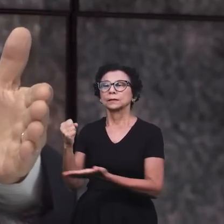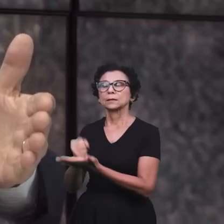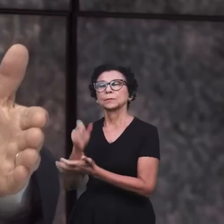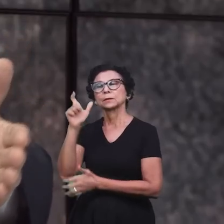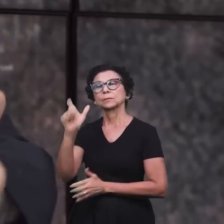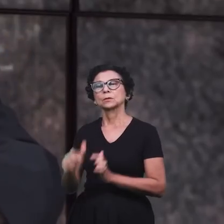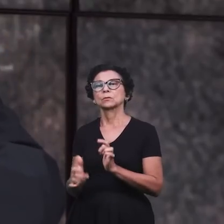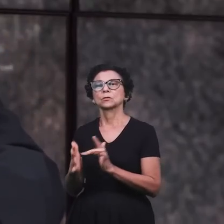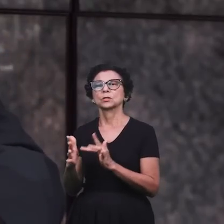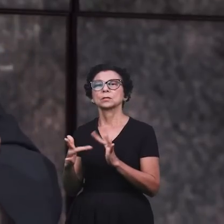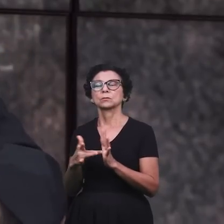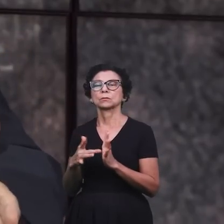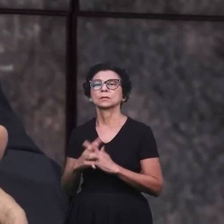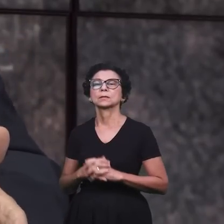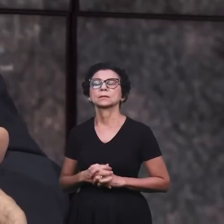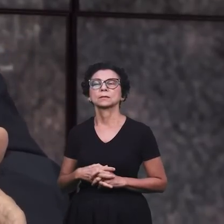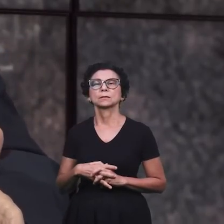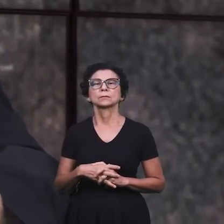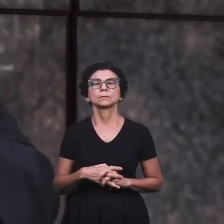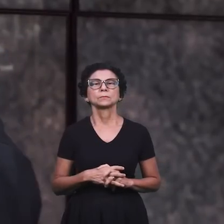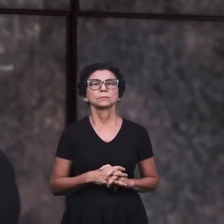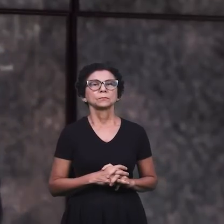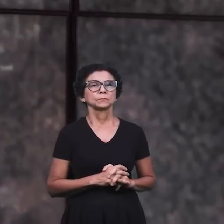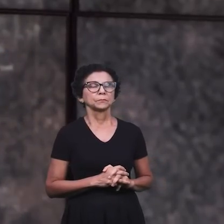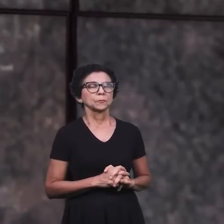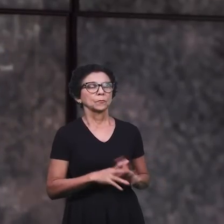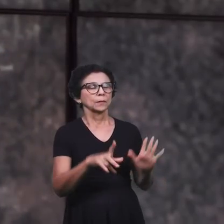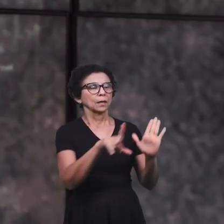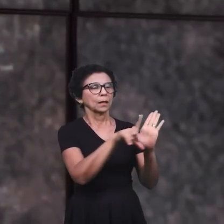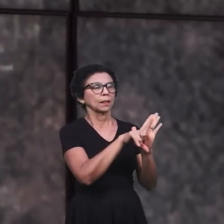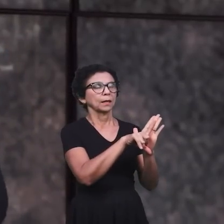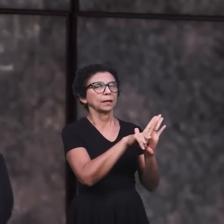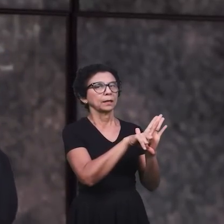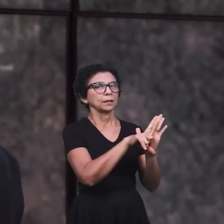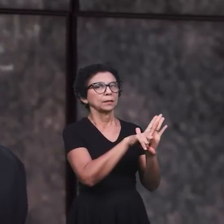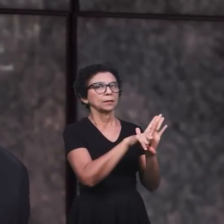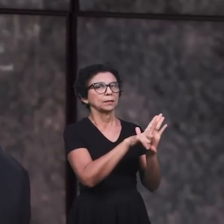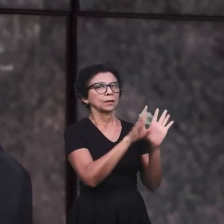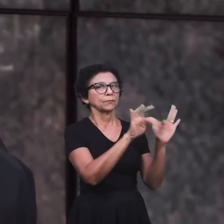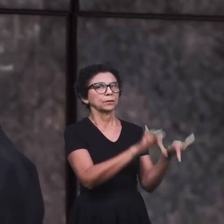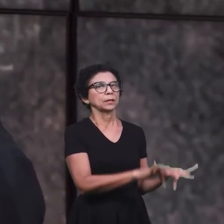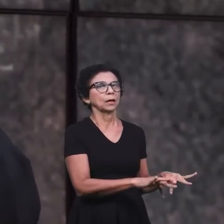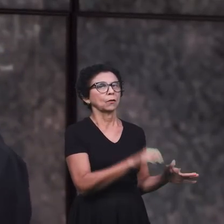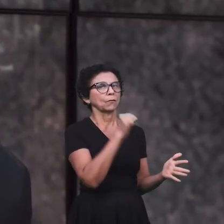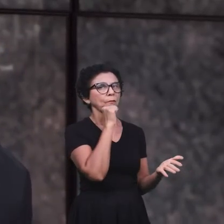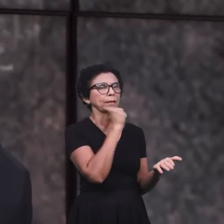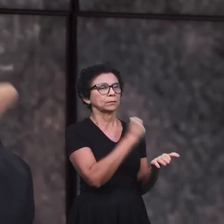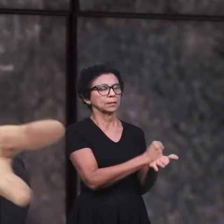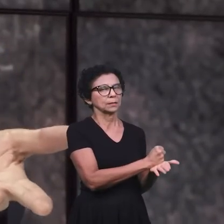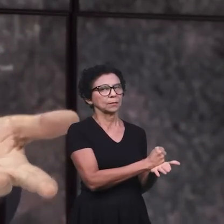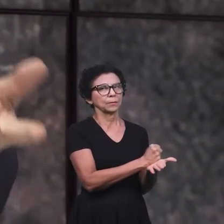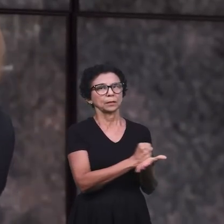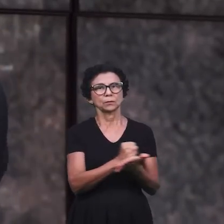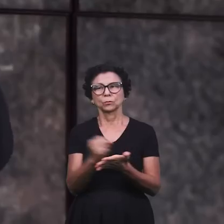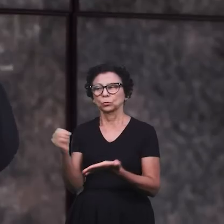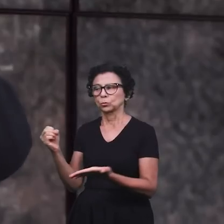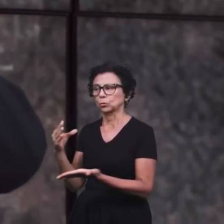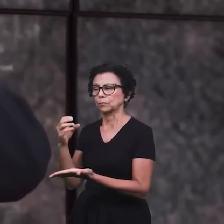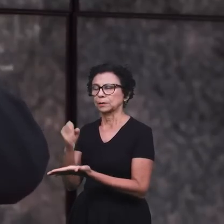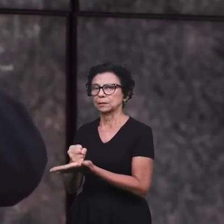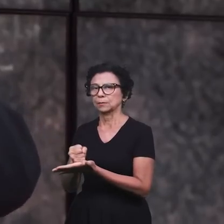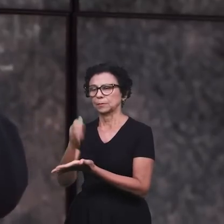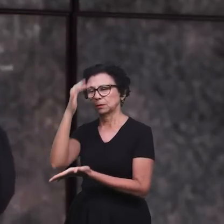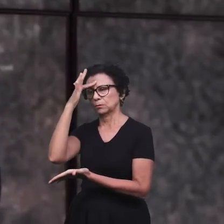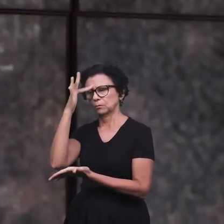Firmando aqui o Velho Testamento com leis, o Novo Testamento na graça, na fé. O batismo